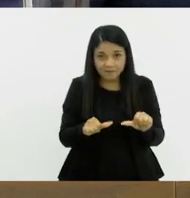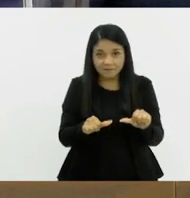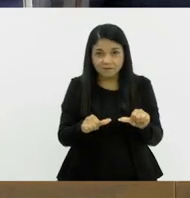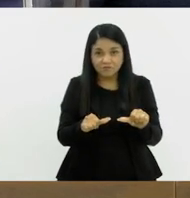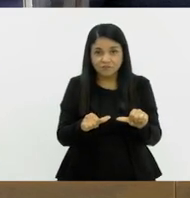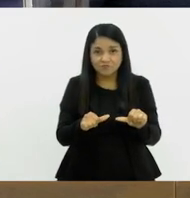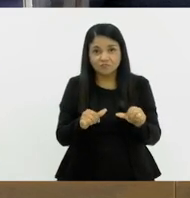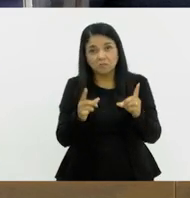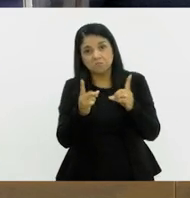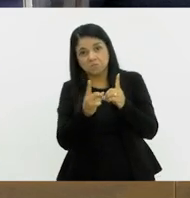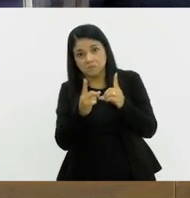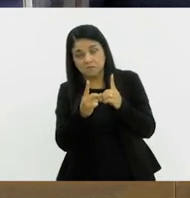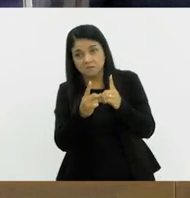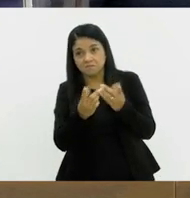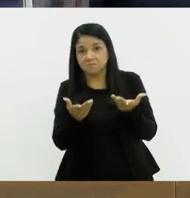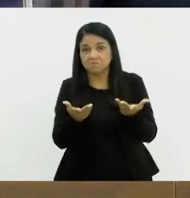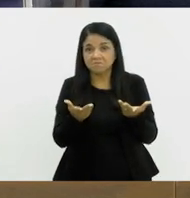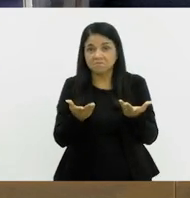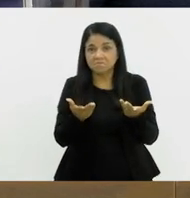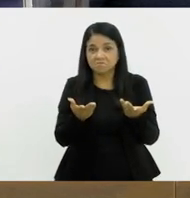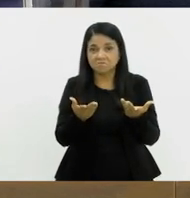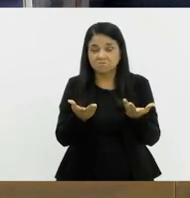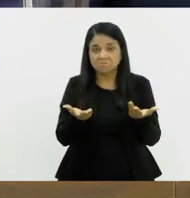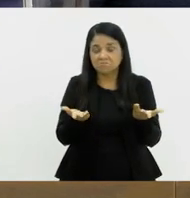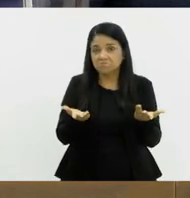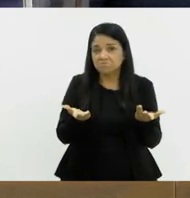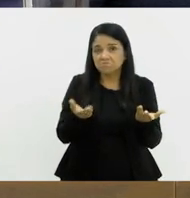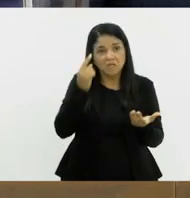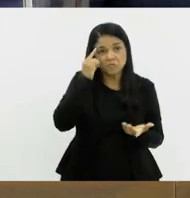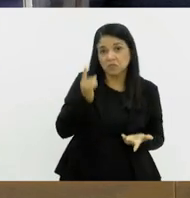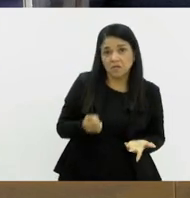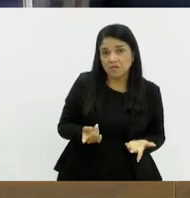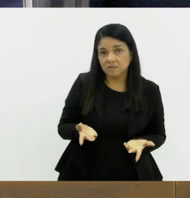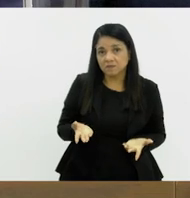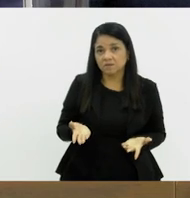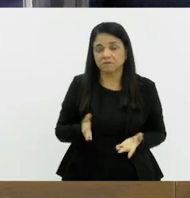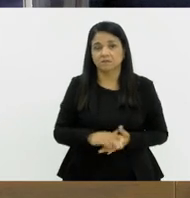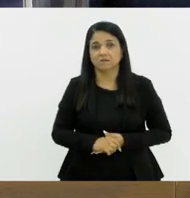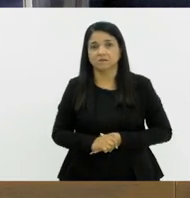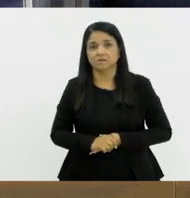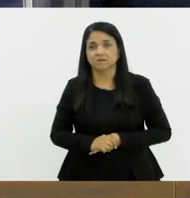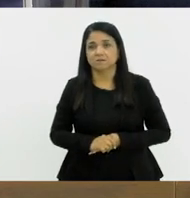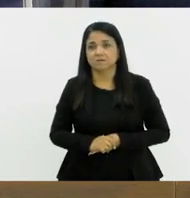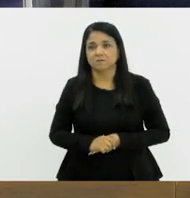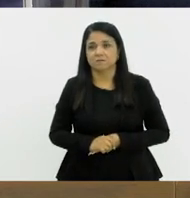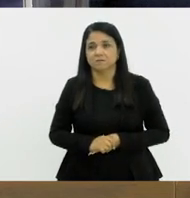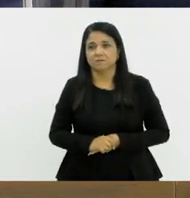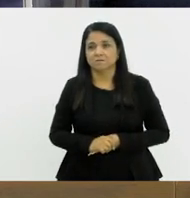droga resistente ou não? Esse é o fluxo? Eu não sei.